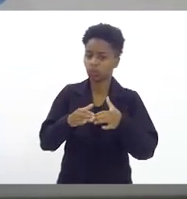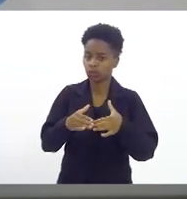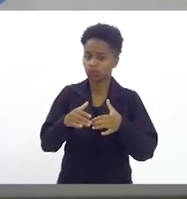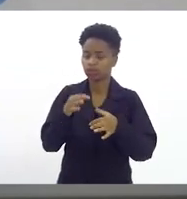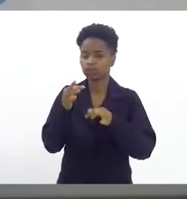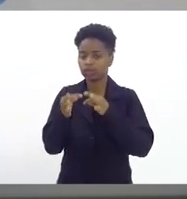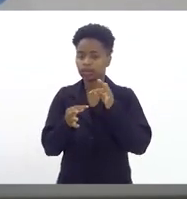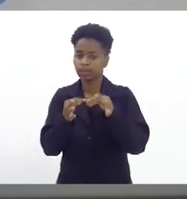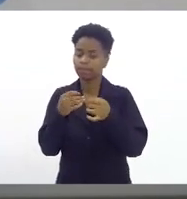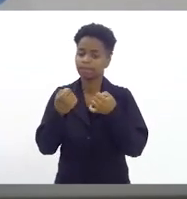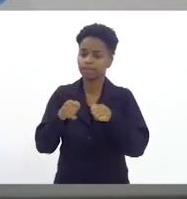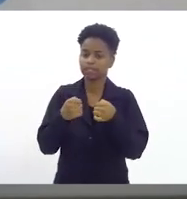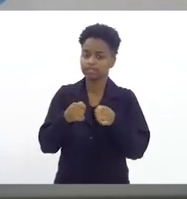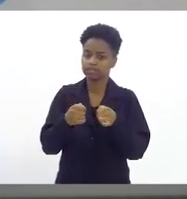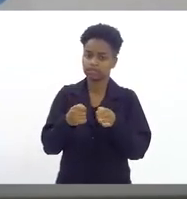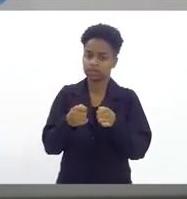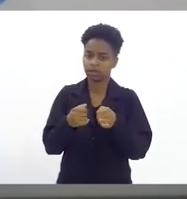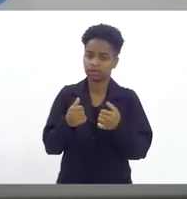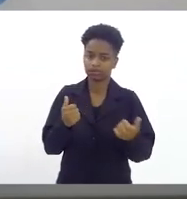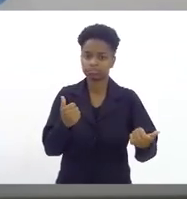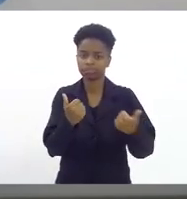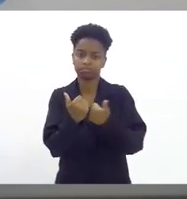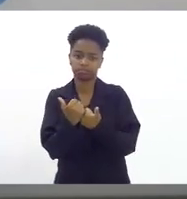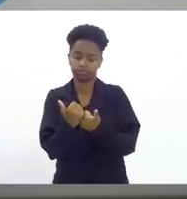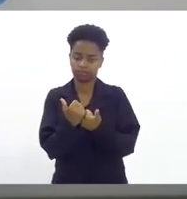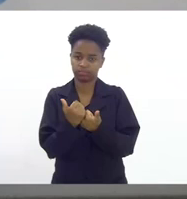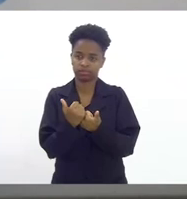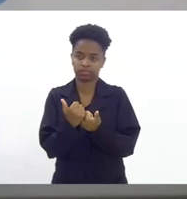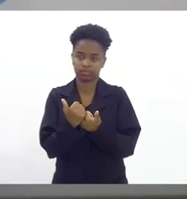precisar atender no sentido de